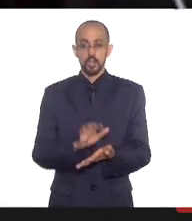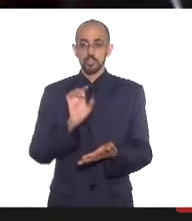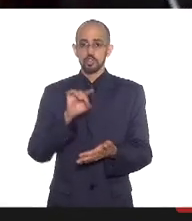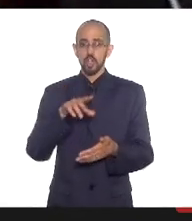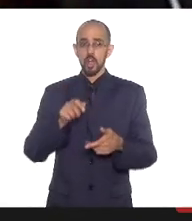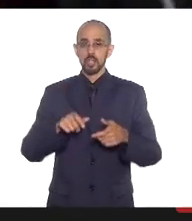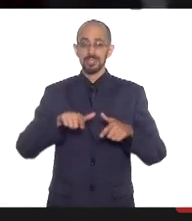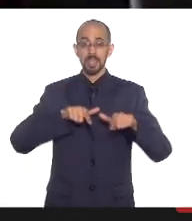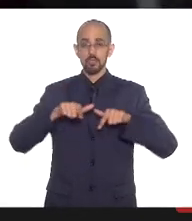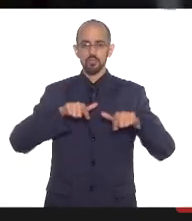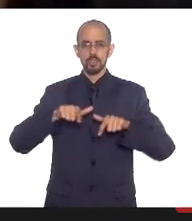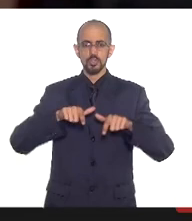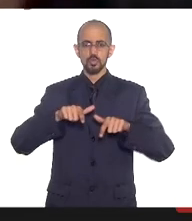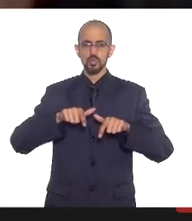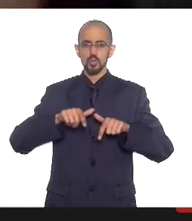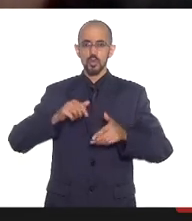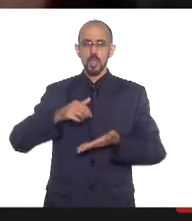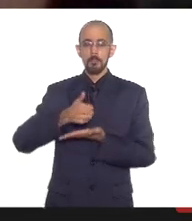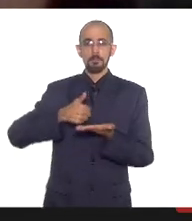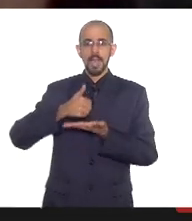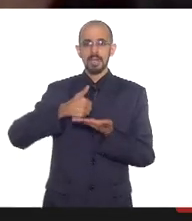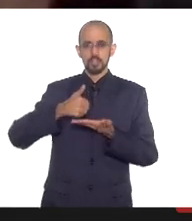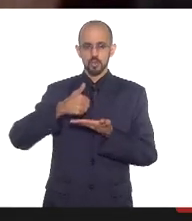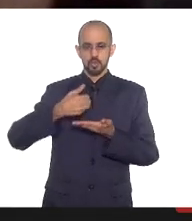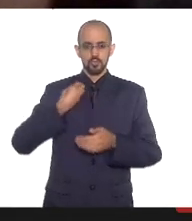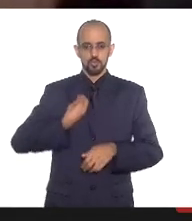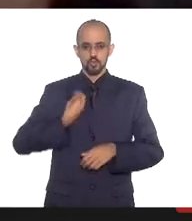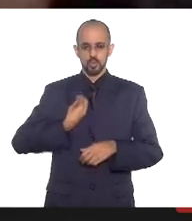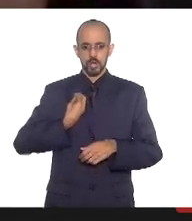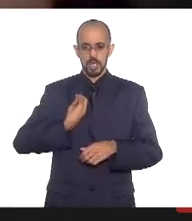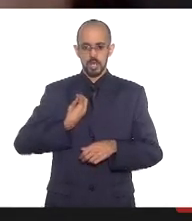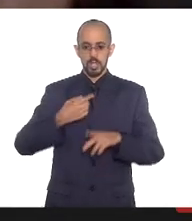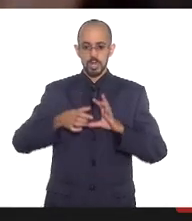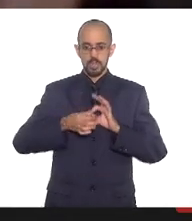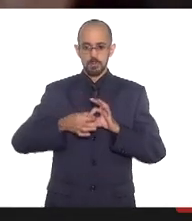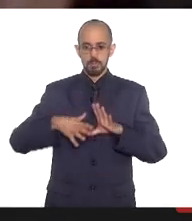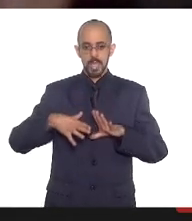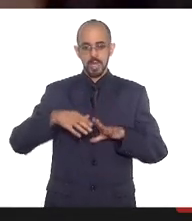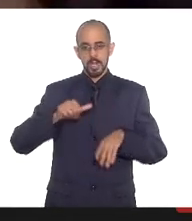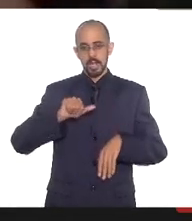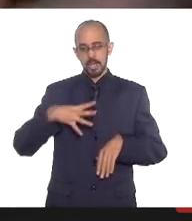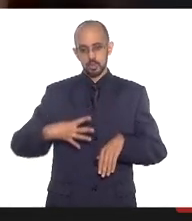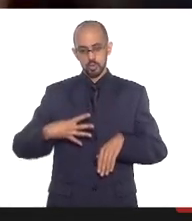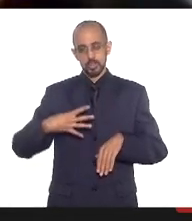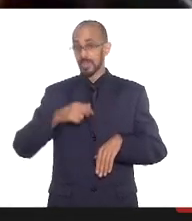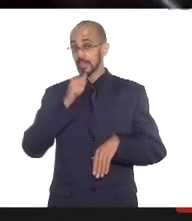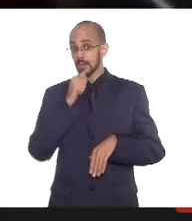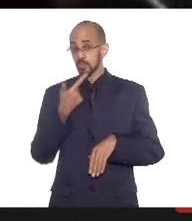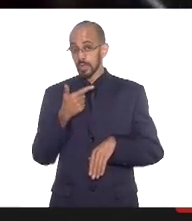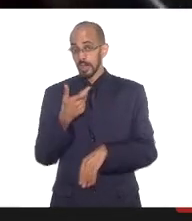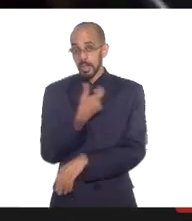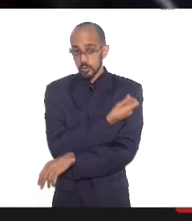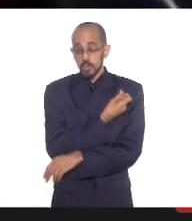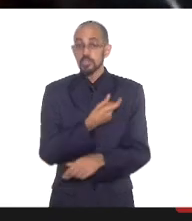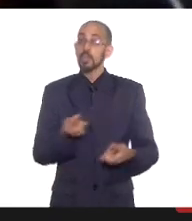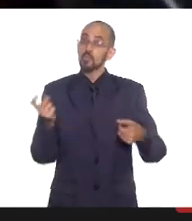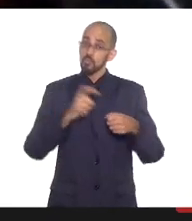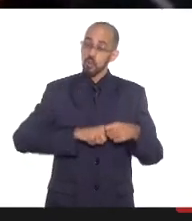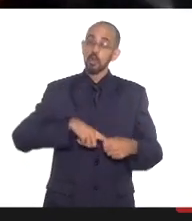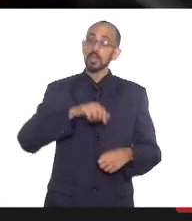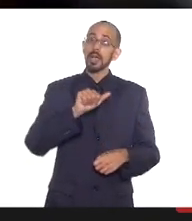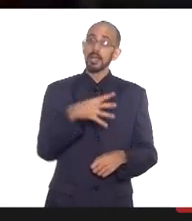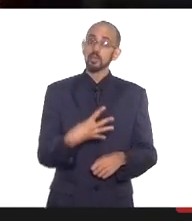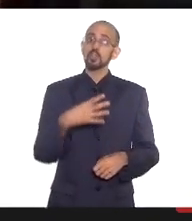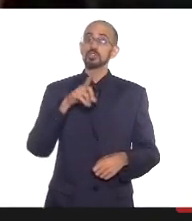14 E aí se libera mais 14 Então o período de incubação não temos vacina ainda Voltamos para 14 dias de